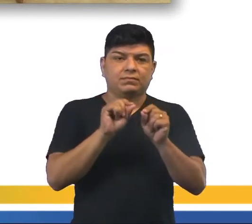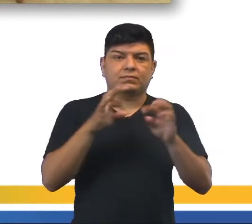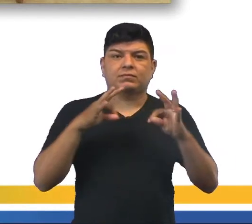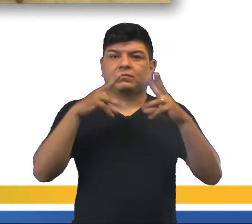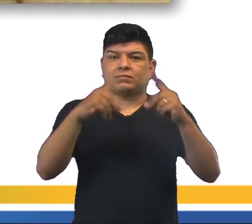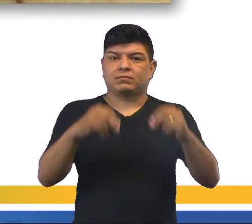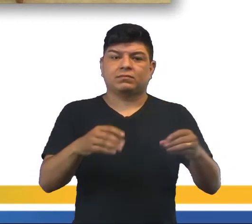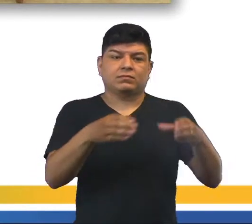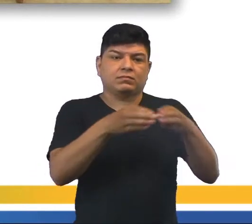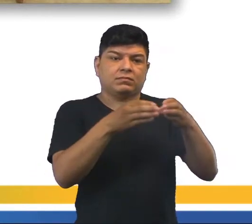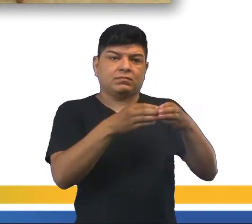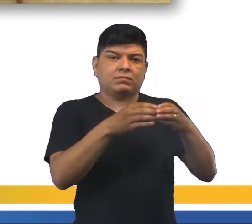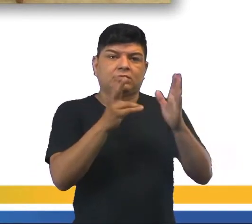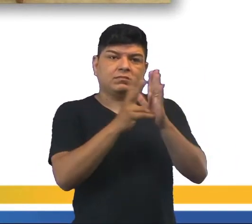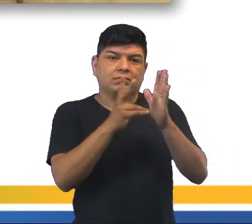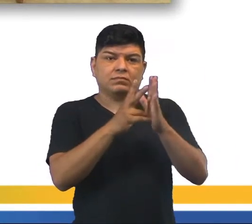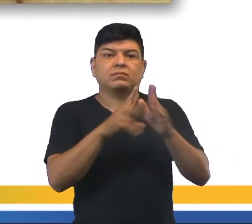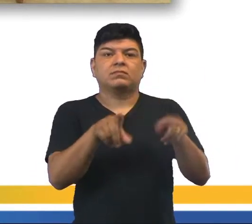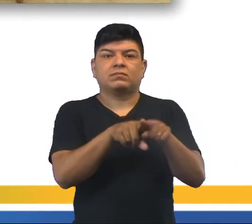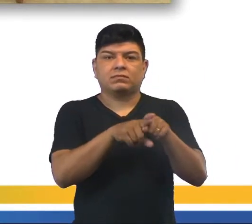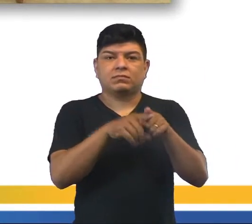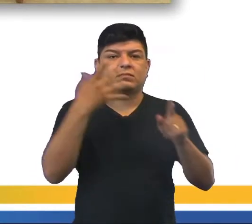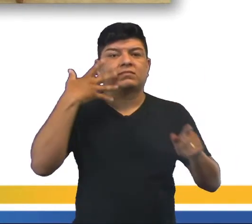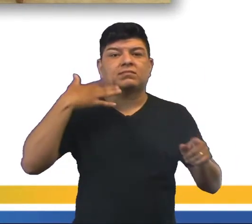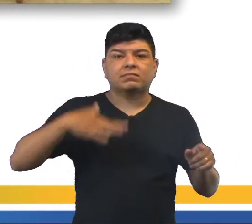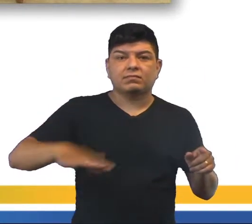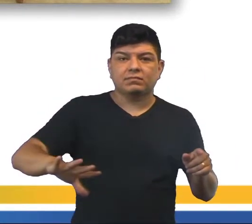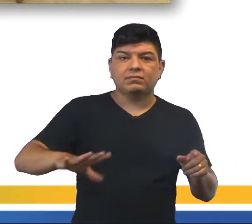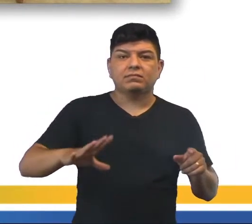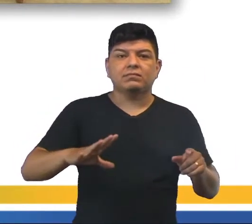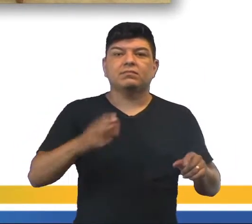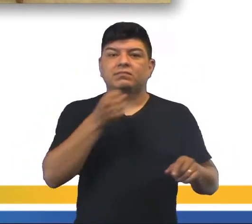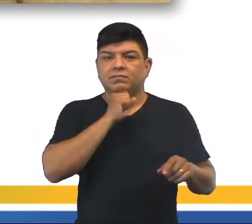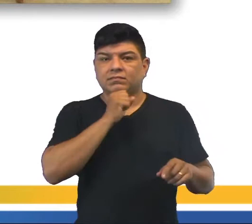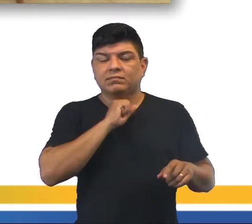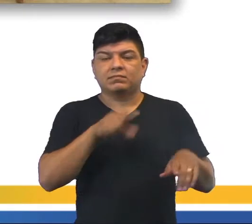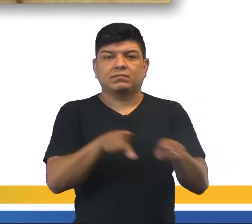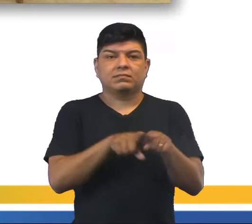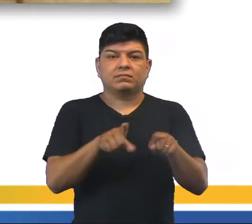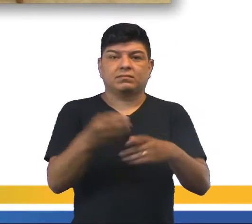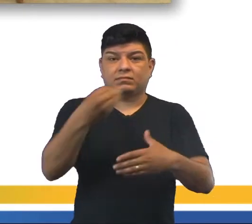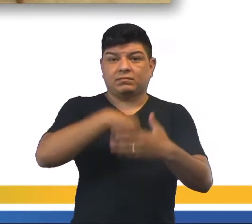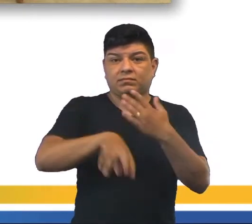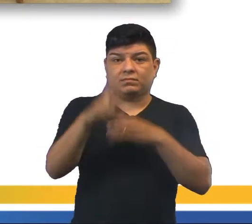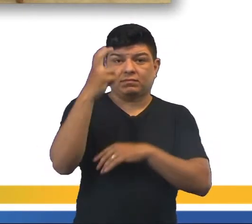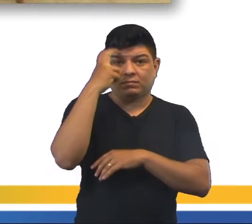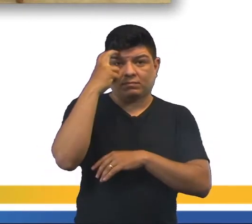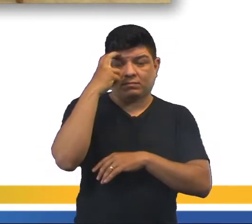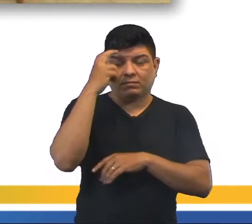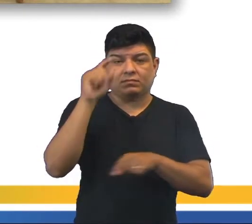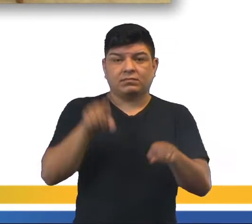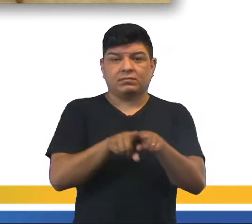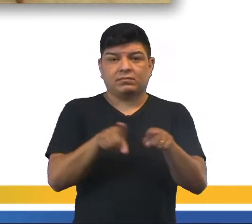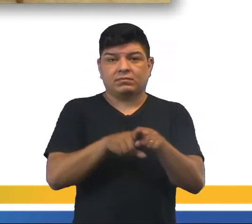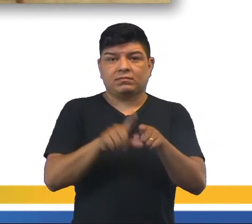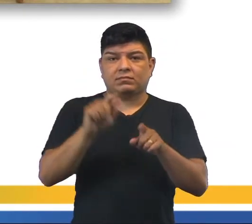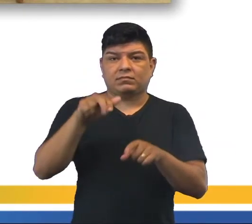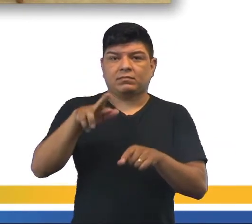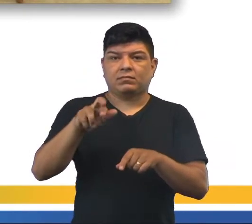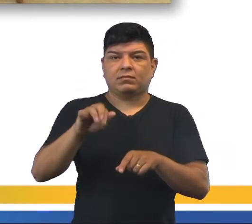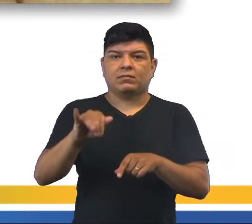toda a comunidade da aldeia, inclusive crianças e idosos. Dentro da cultura guarani, a dança